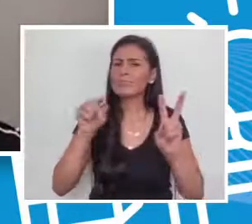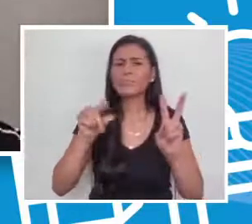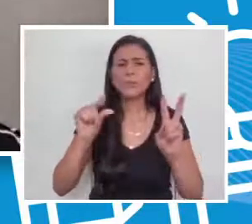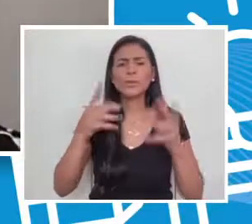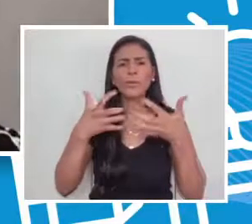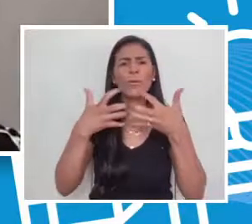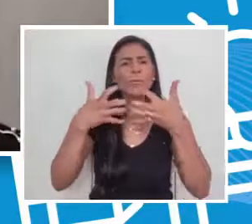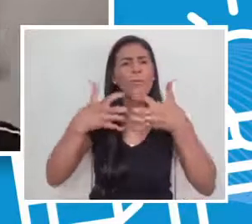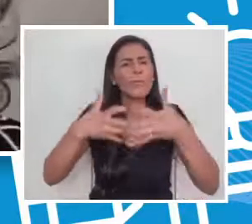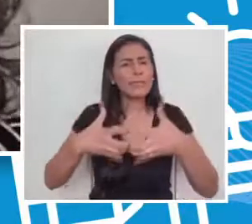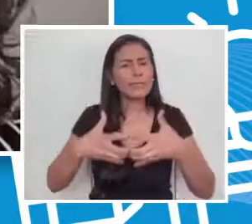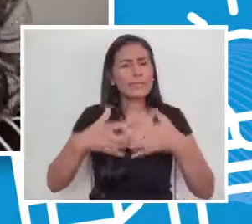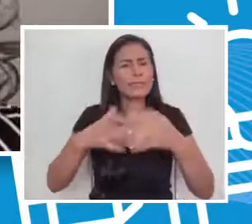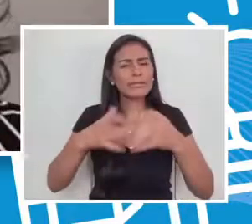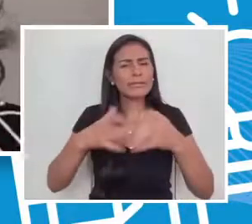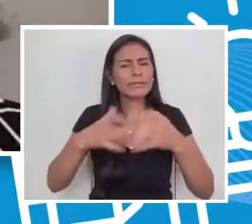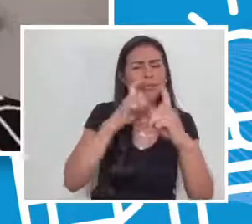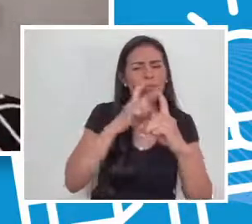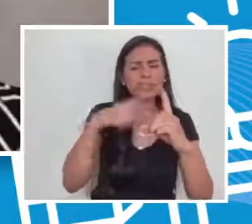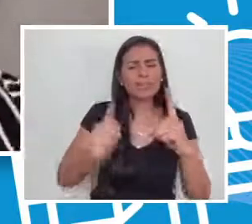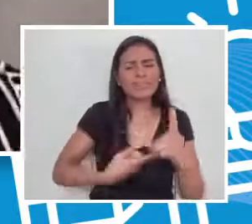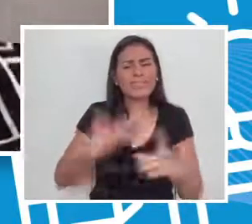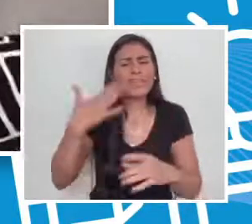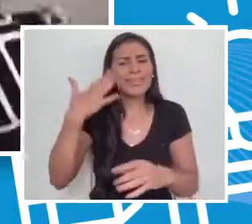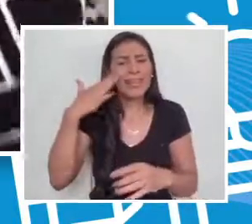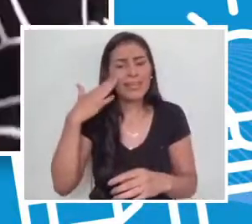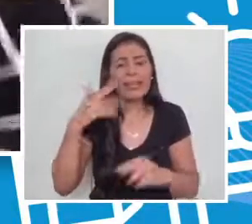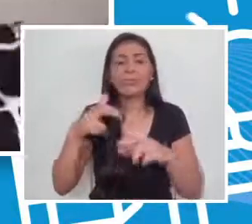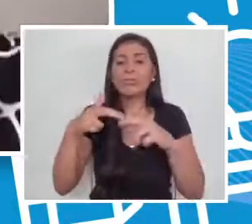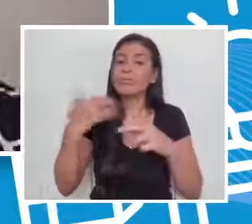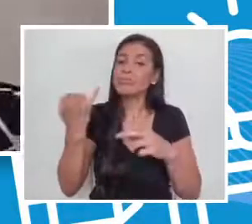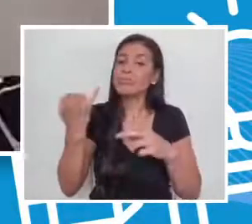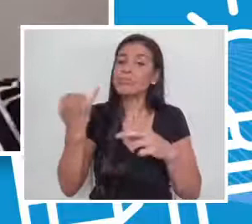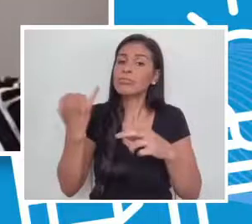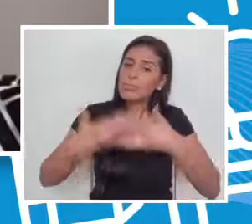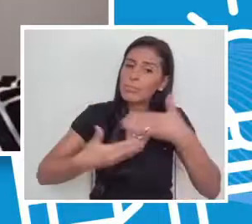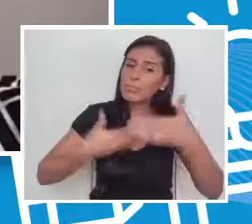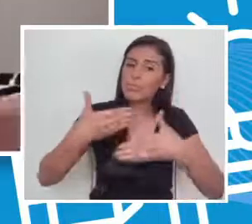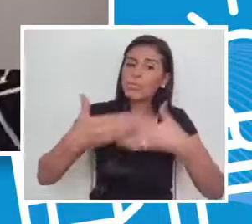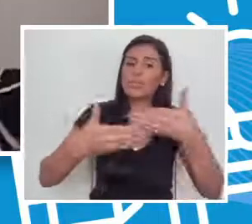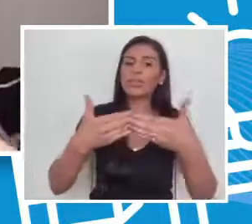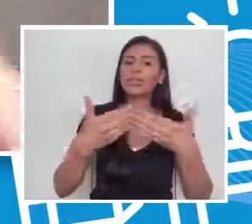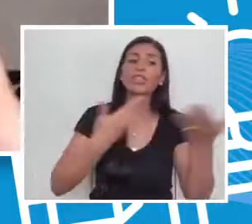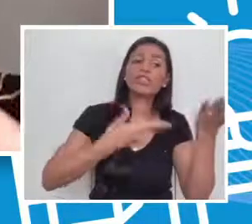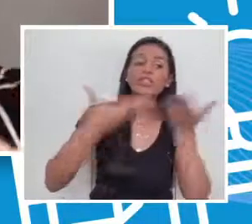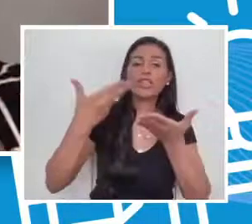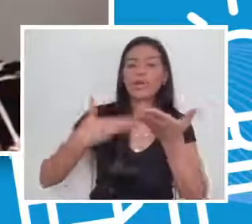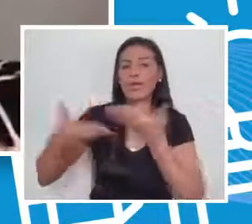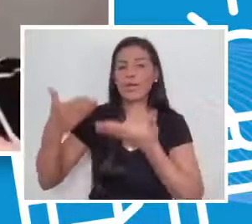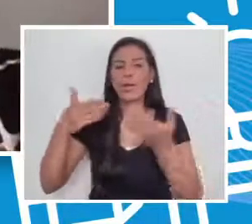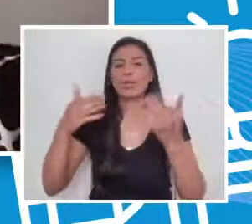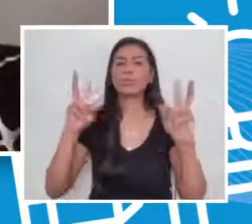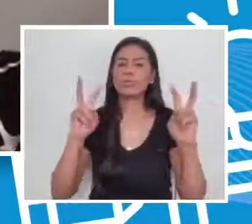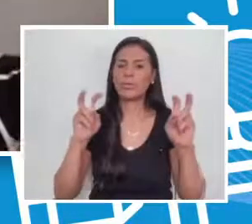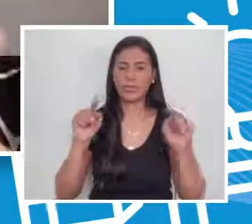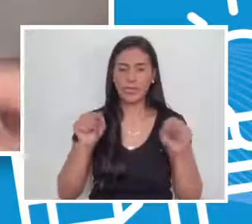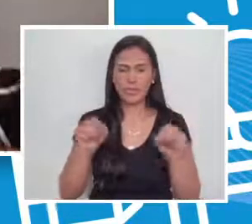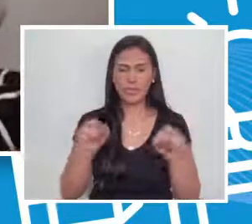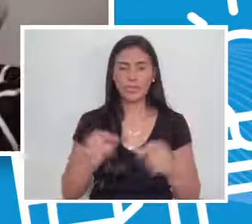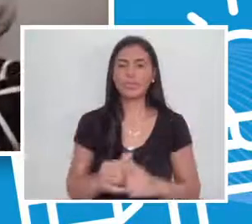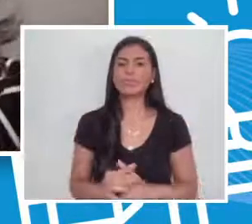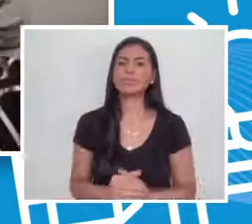sobre isso. Muito bem. Eu queria, então, fazer um caminho que é assim, a